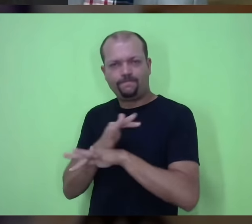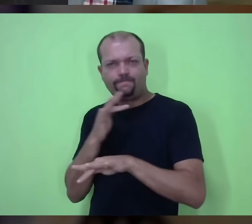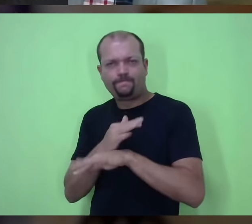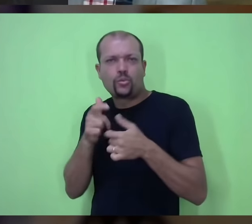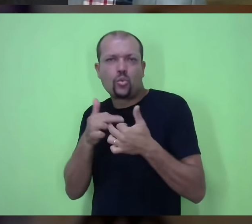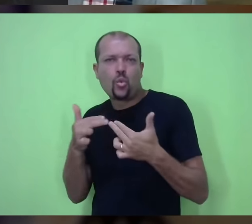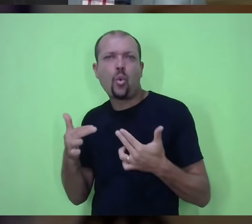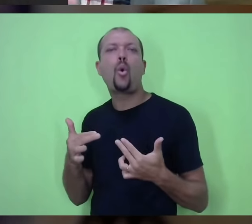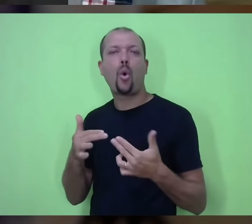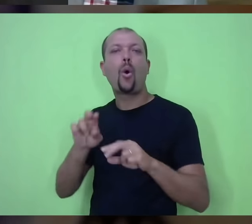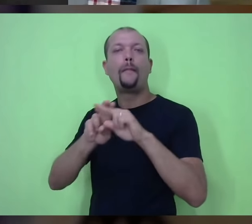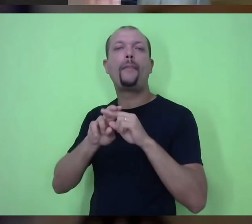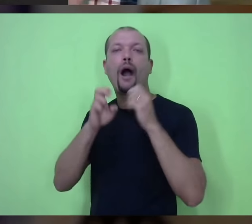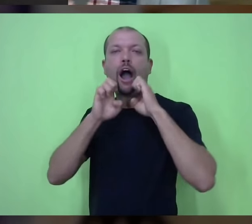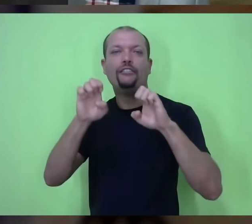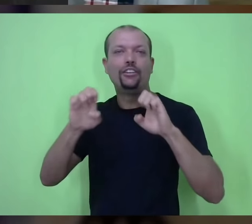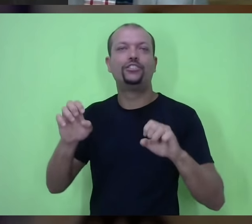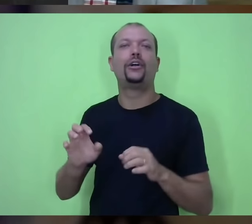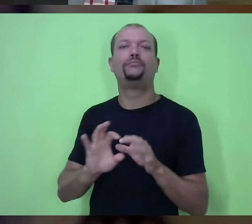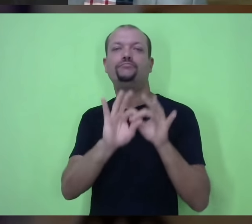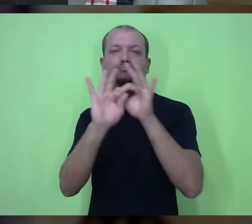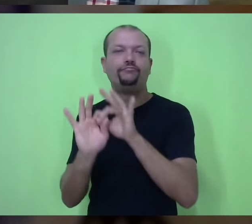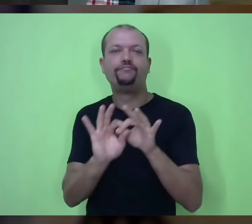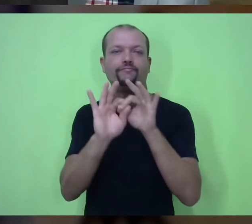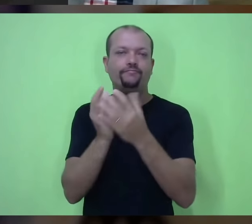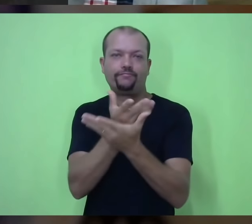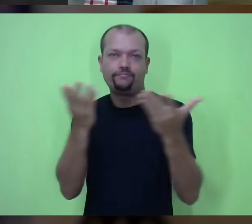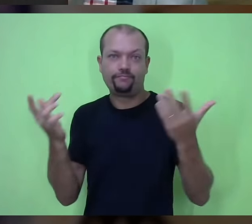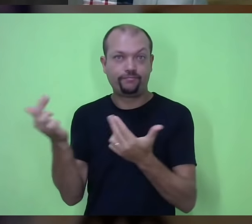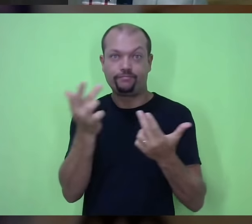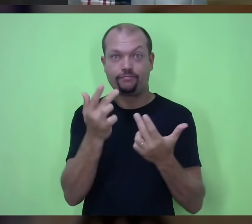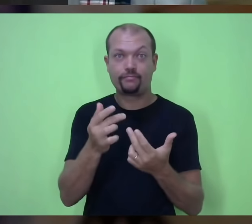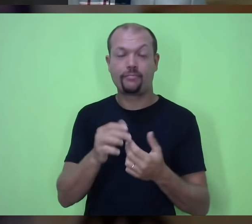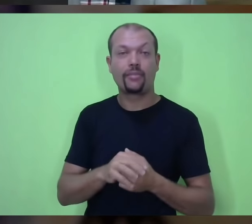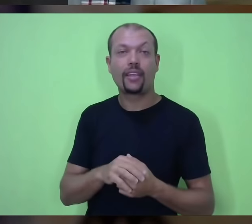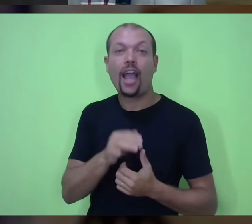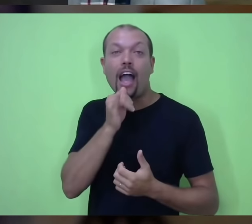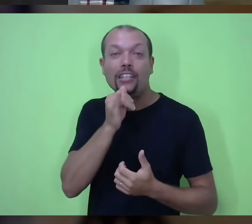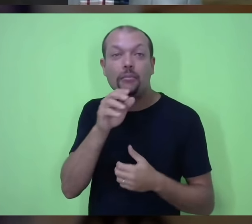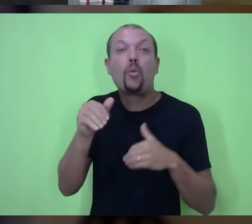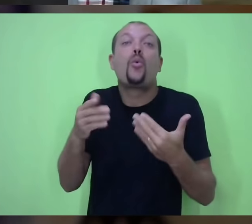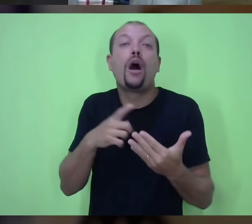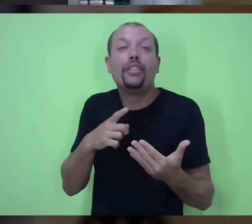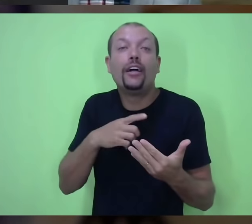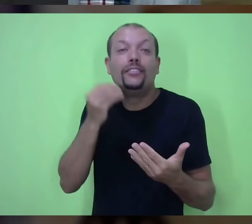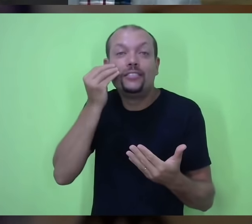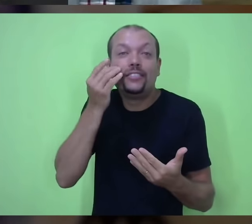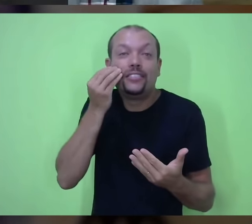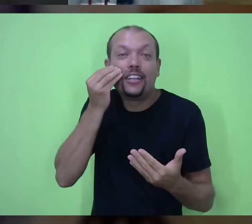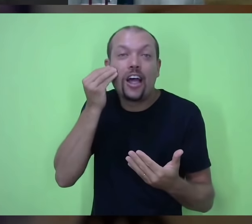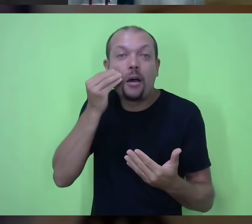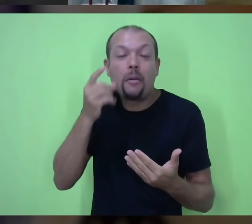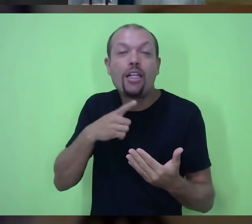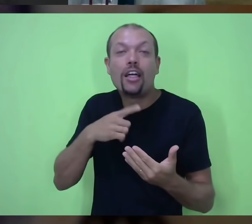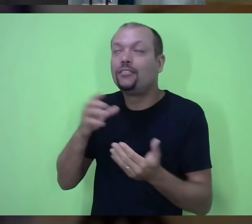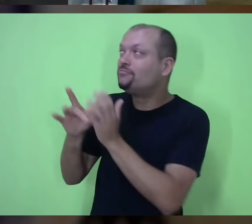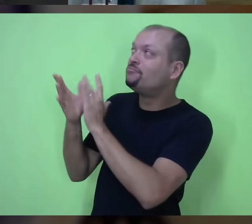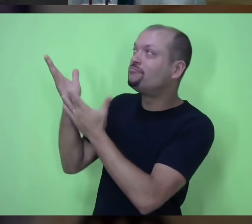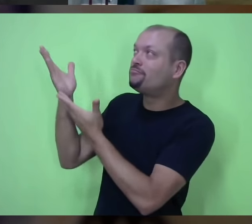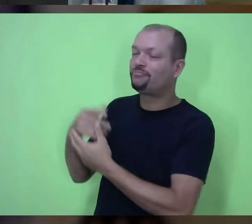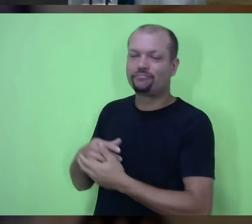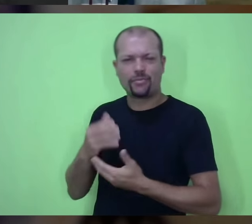algumas coisas em prol o quê? Da harmonia. E o nosso exemplo maior é quem? É Cristo. Amém, pastor Gabriel.